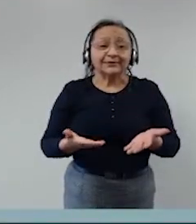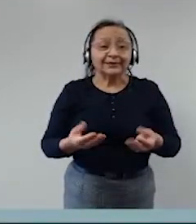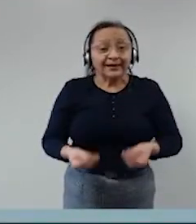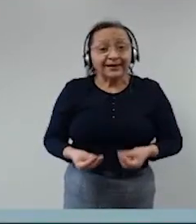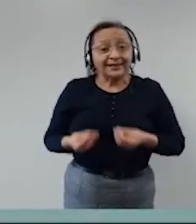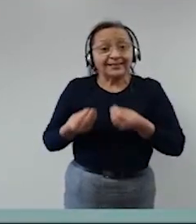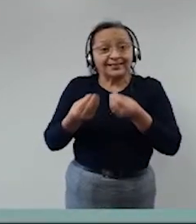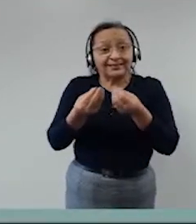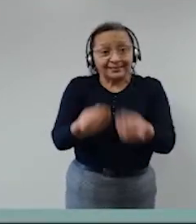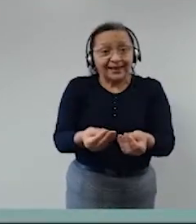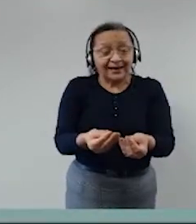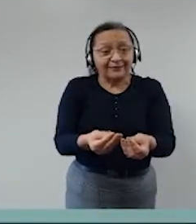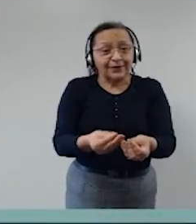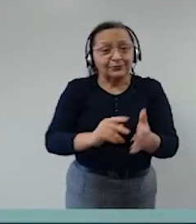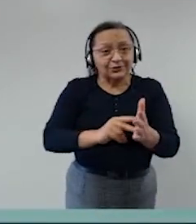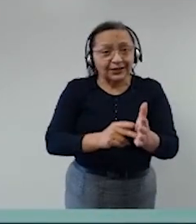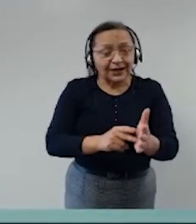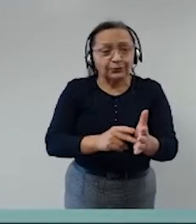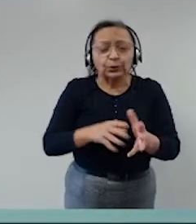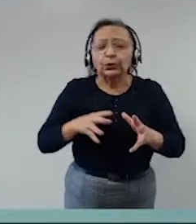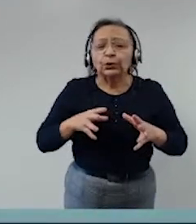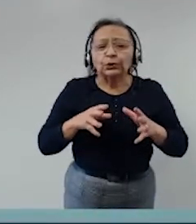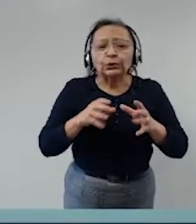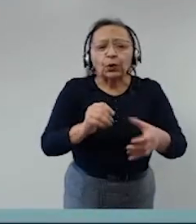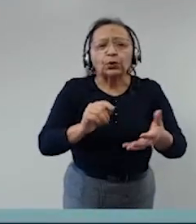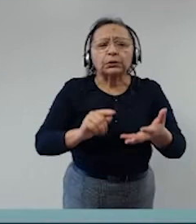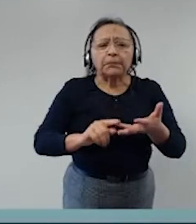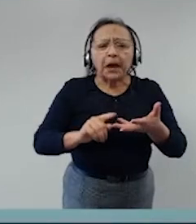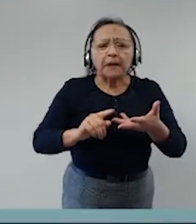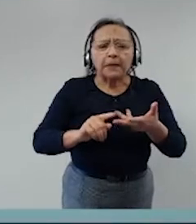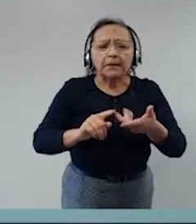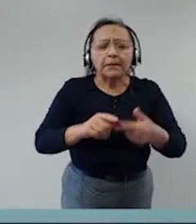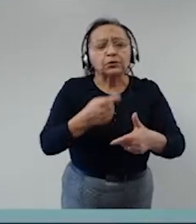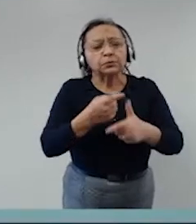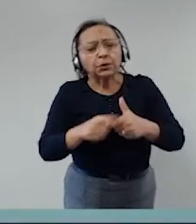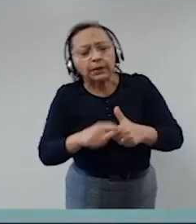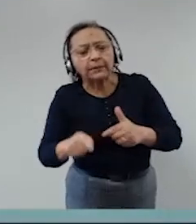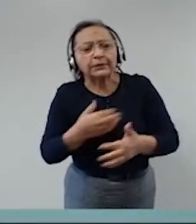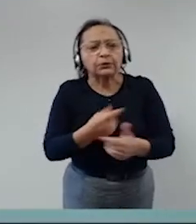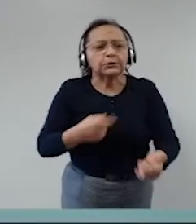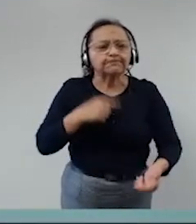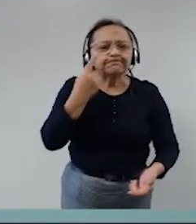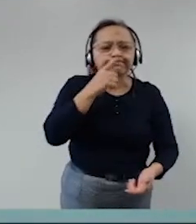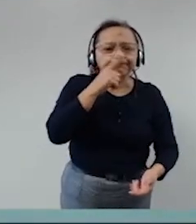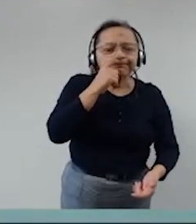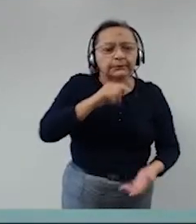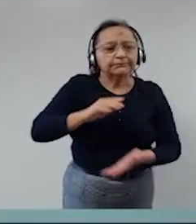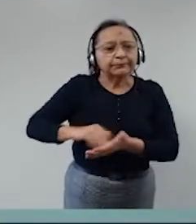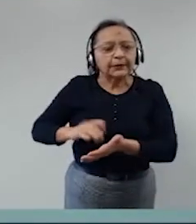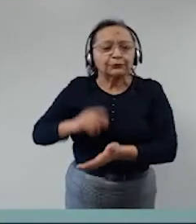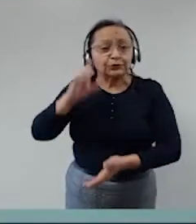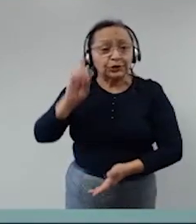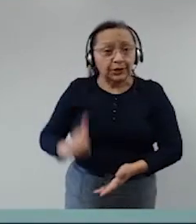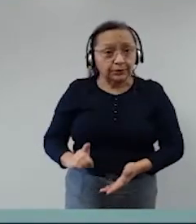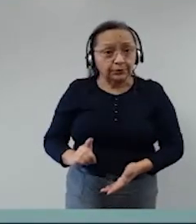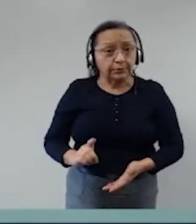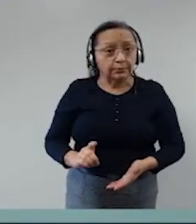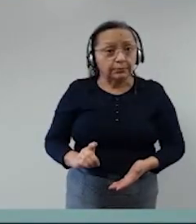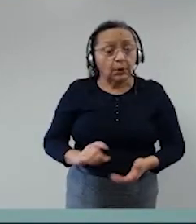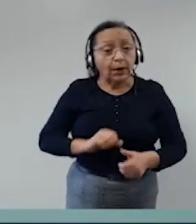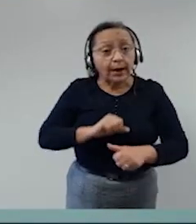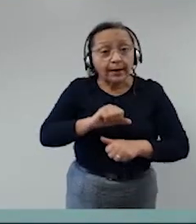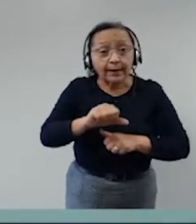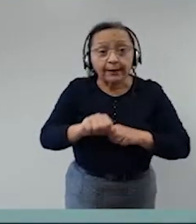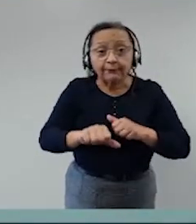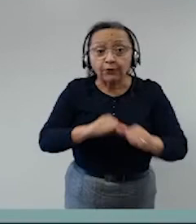para os sindicatos todas as situações violadoras de direitos. Portanto, trouxe a reforma trabalhista